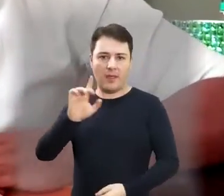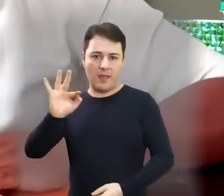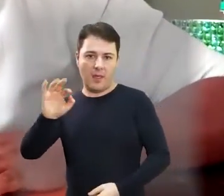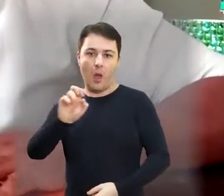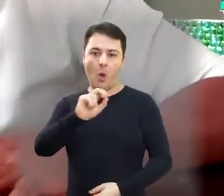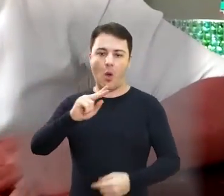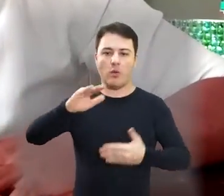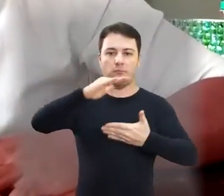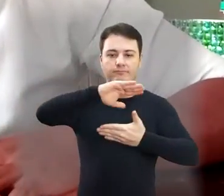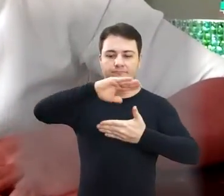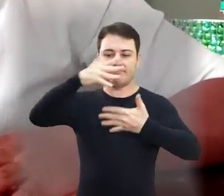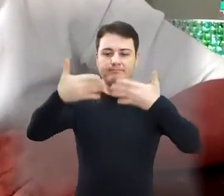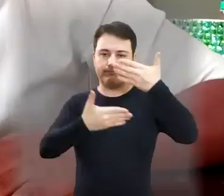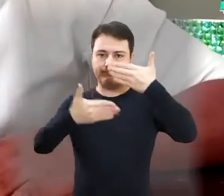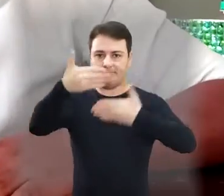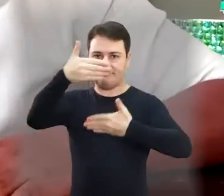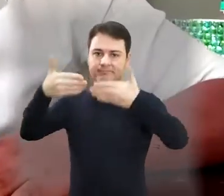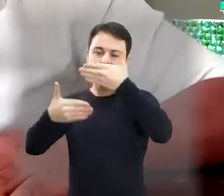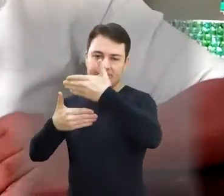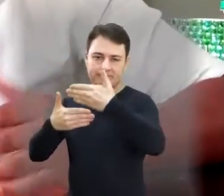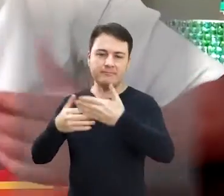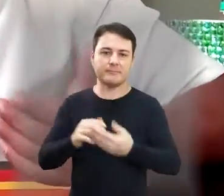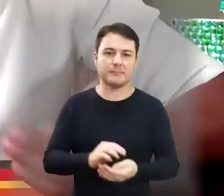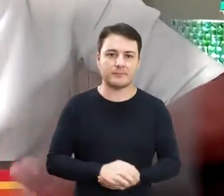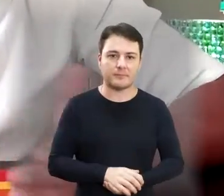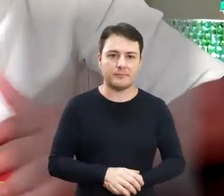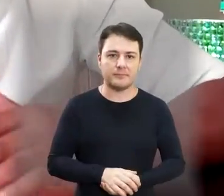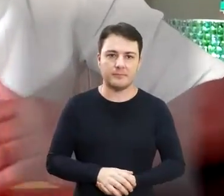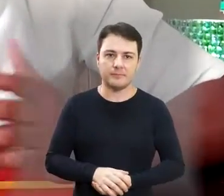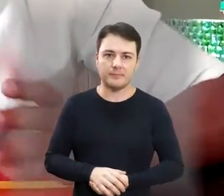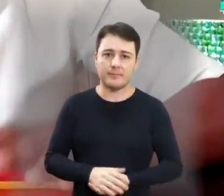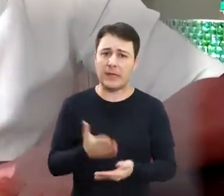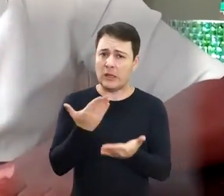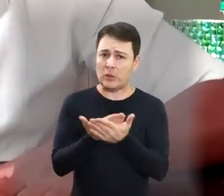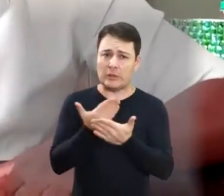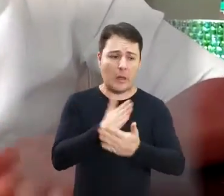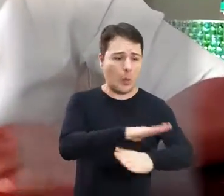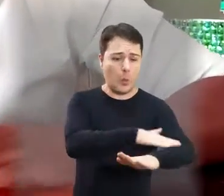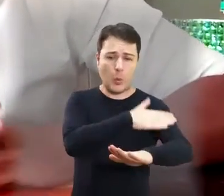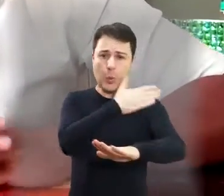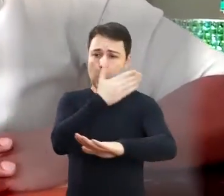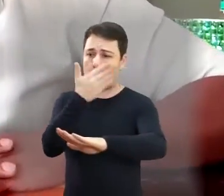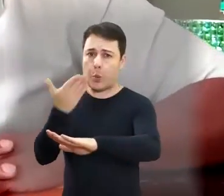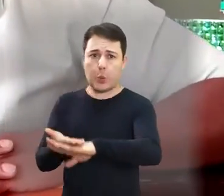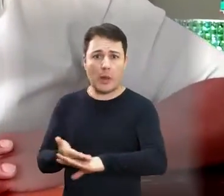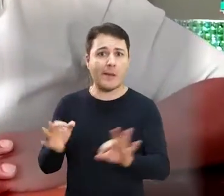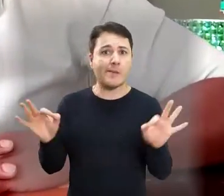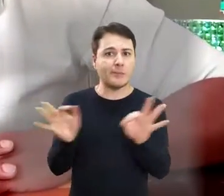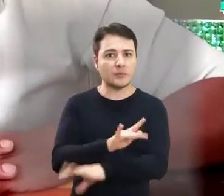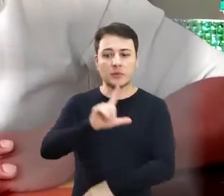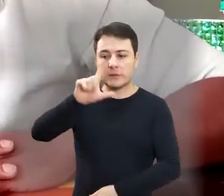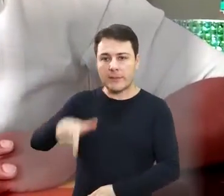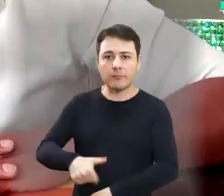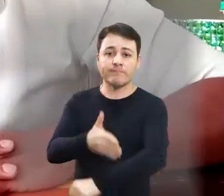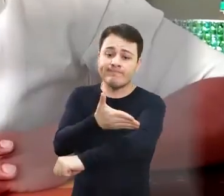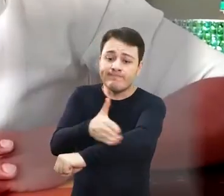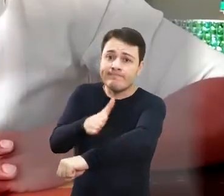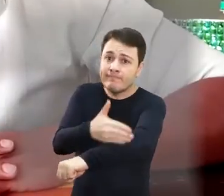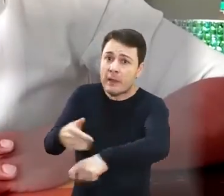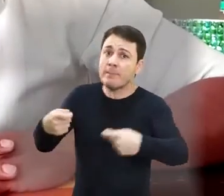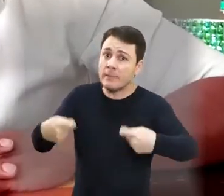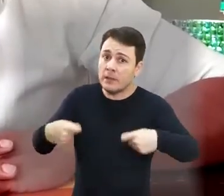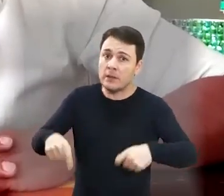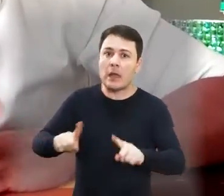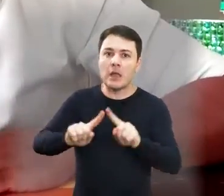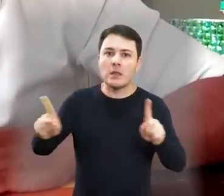instituição de ensino que você estuda, ou por PDFs, ou PowerPoint, e assim por diante. Estudado esse conteúdo, é sempre